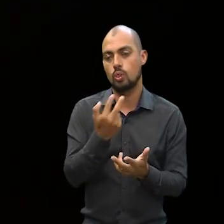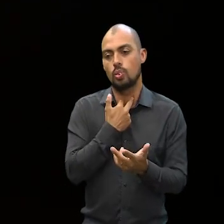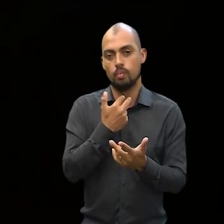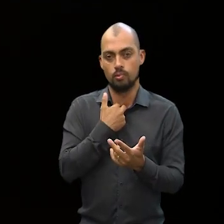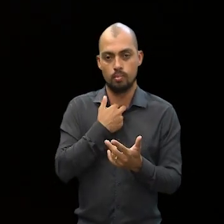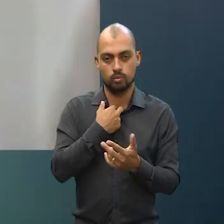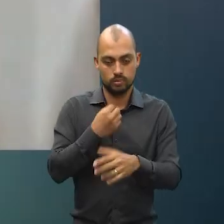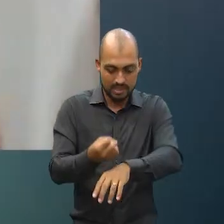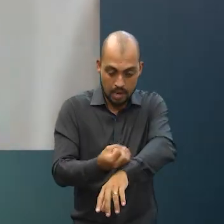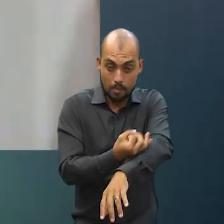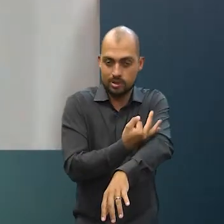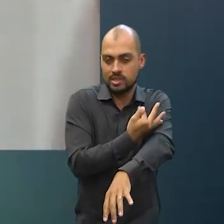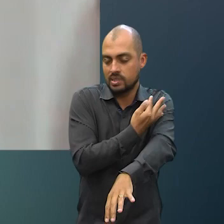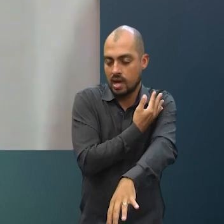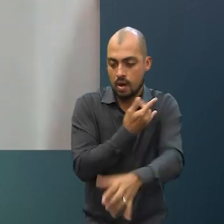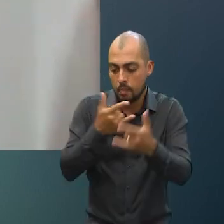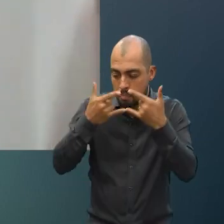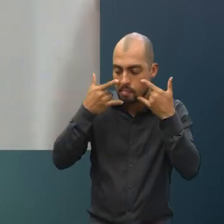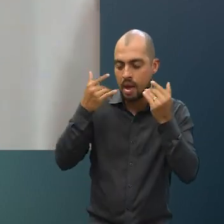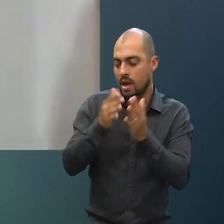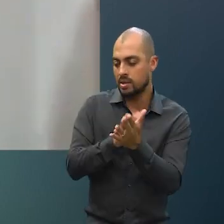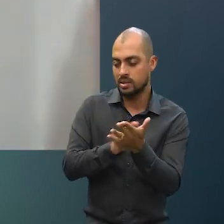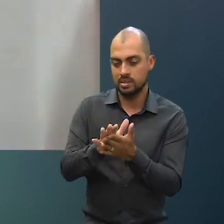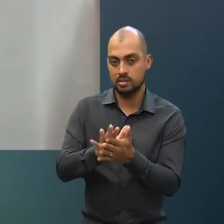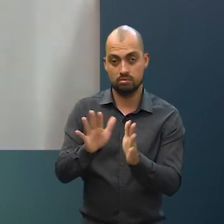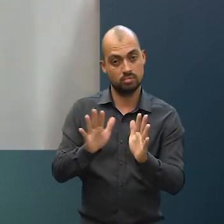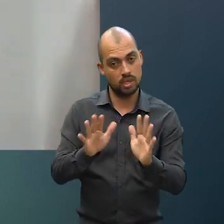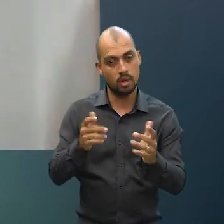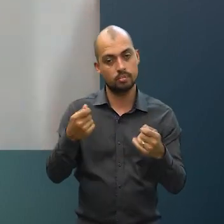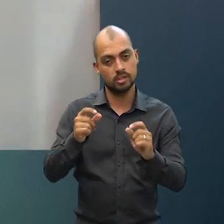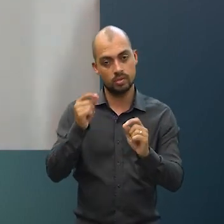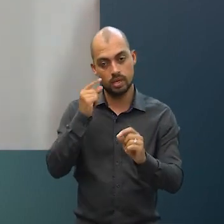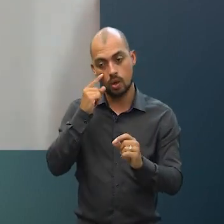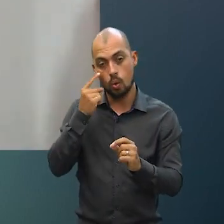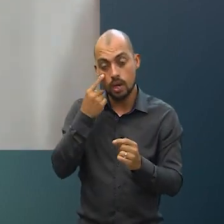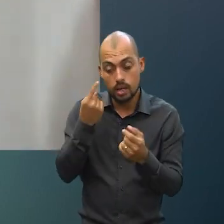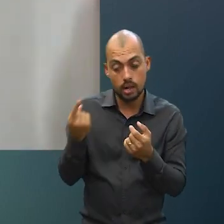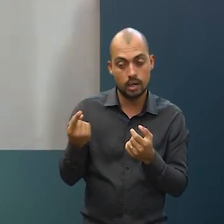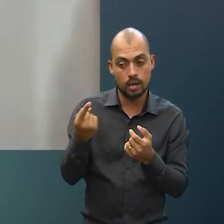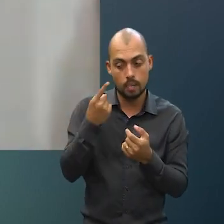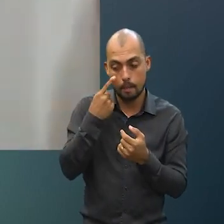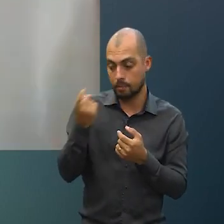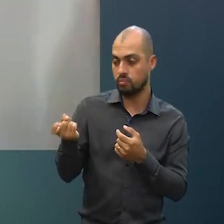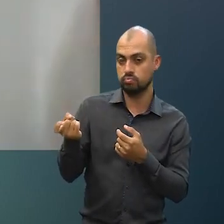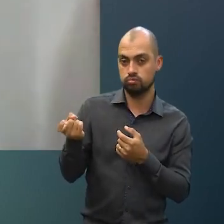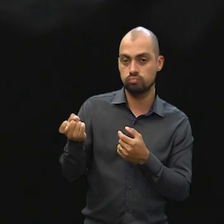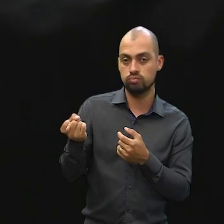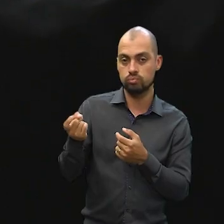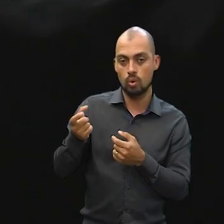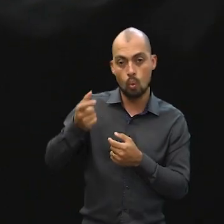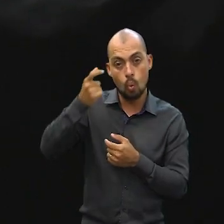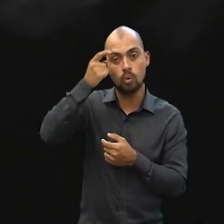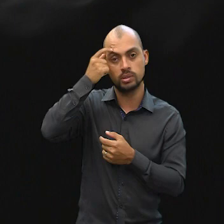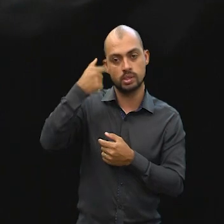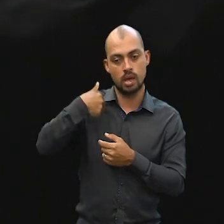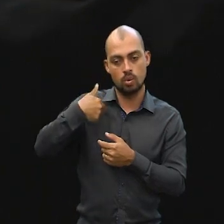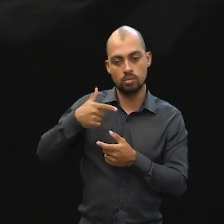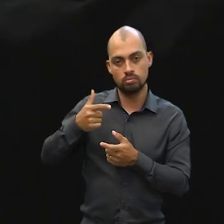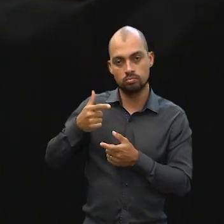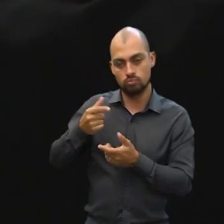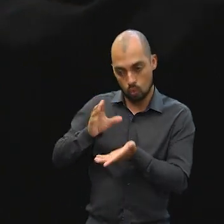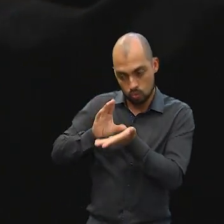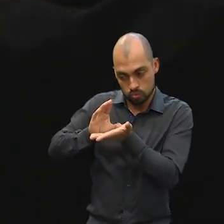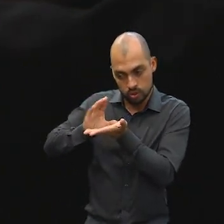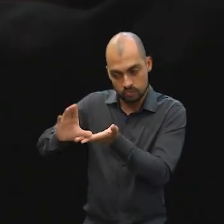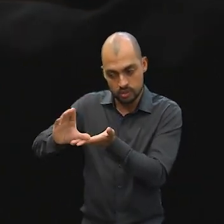emocional muito grande a esse tipo de produto, né? Então, você tem que ter aquela consciência que eu vou investir,